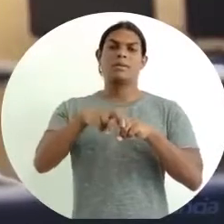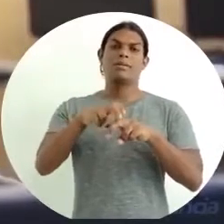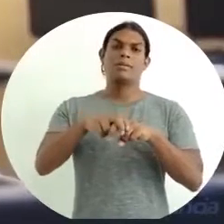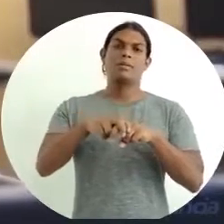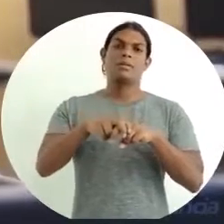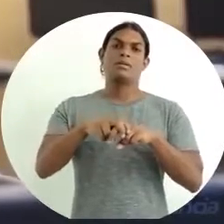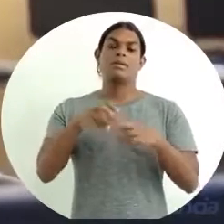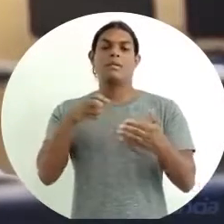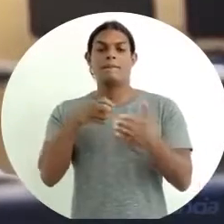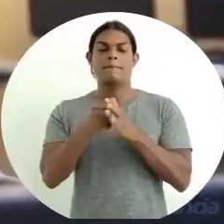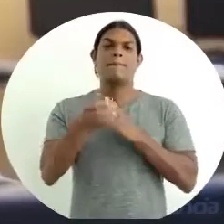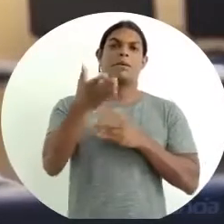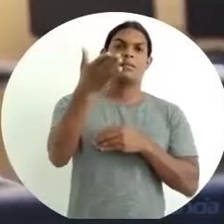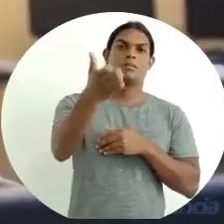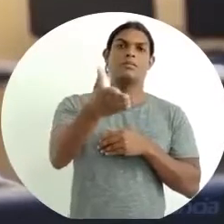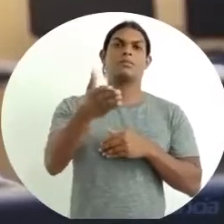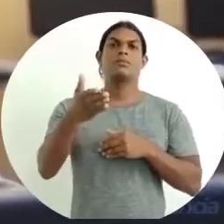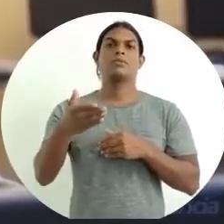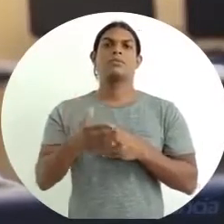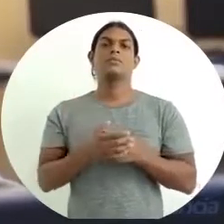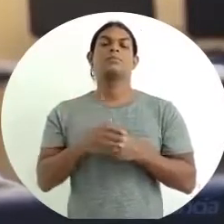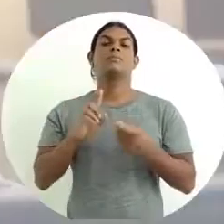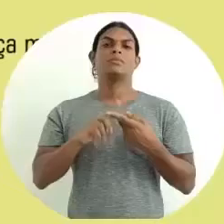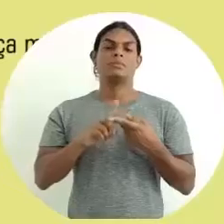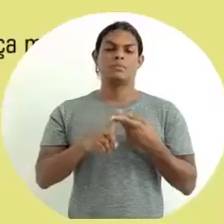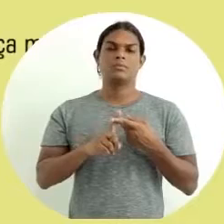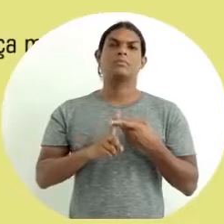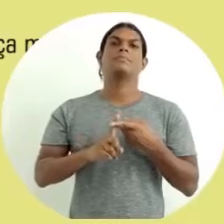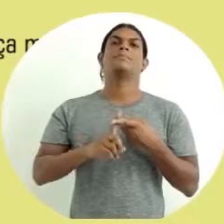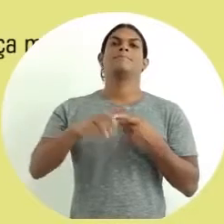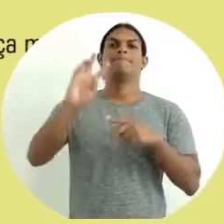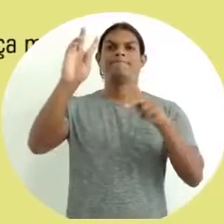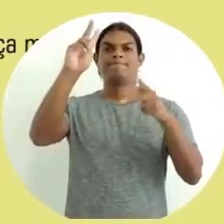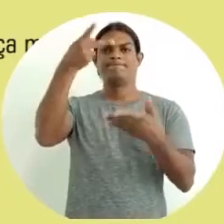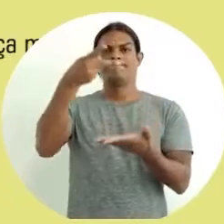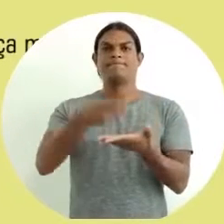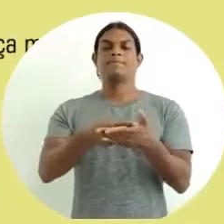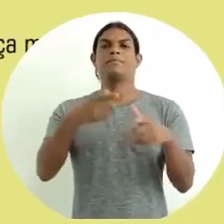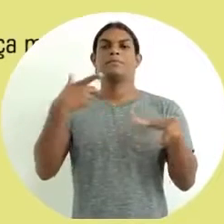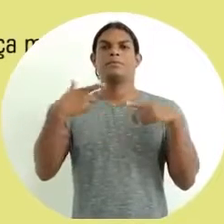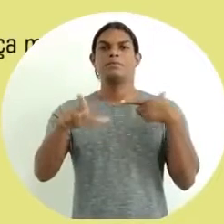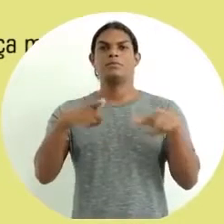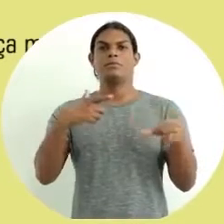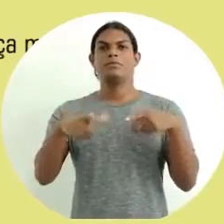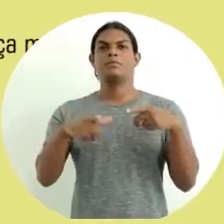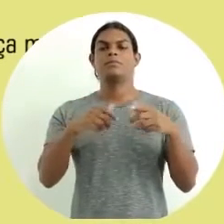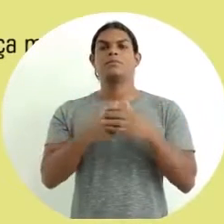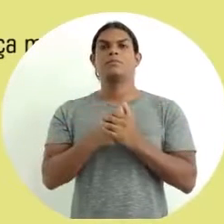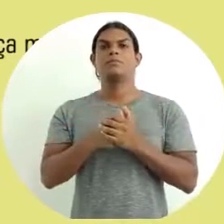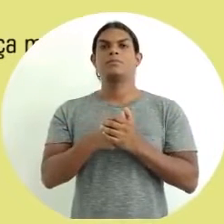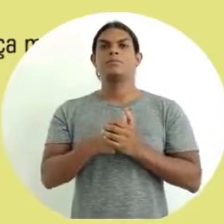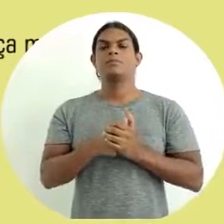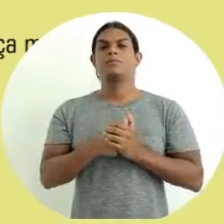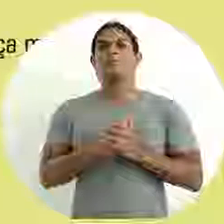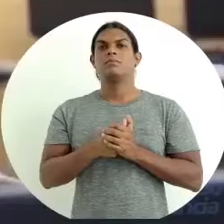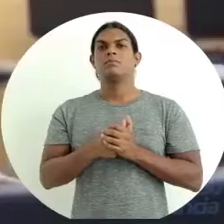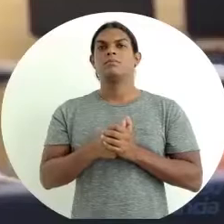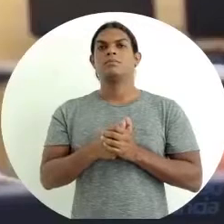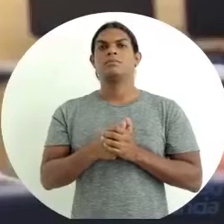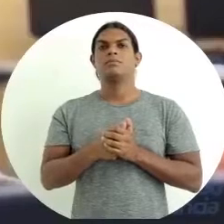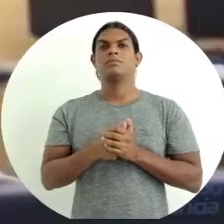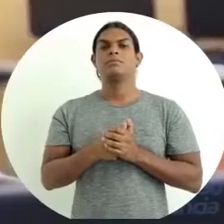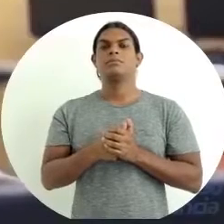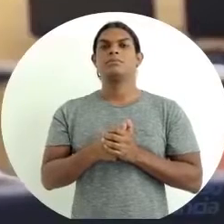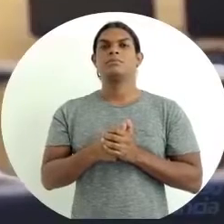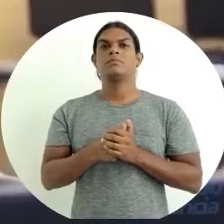você. Aí sim, isso também é considerado acidente de trabalho. Ato de pessoa privada da razão, ou seja, uma pessoa que não